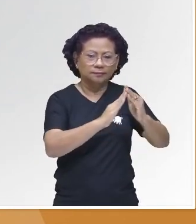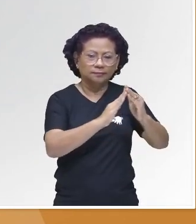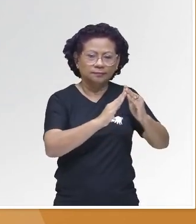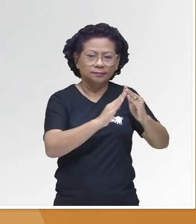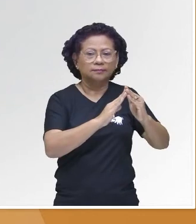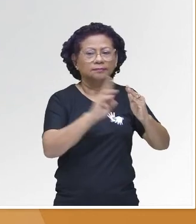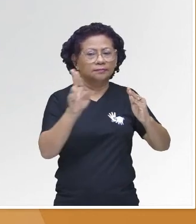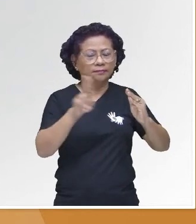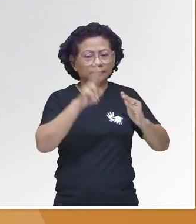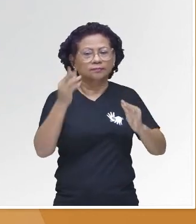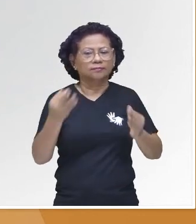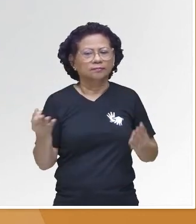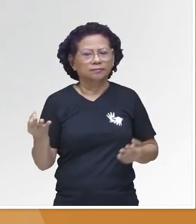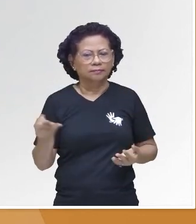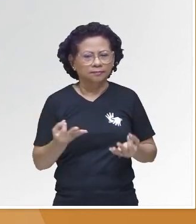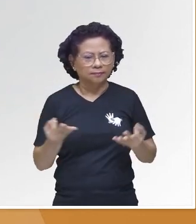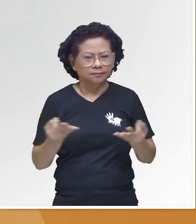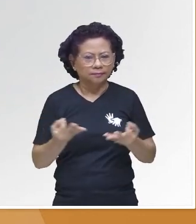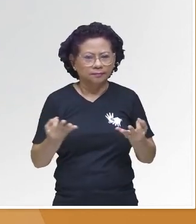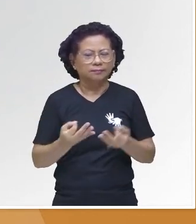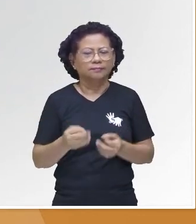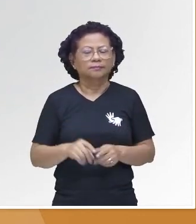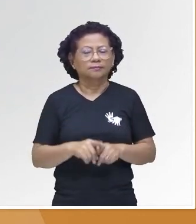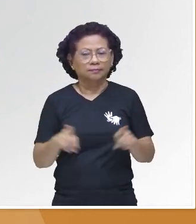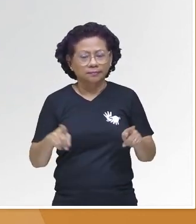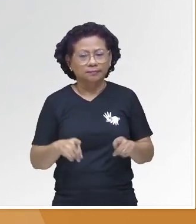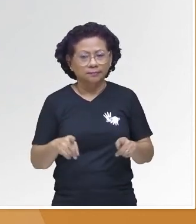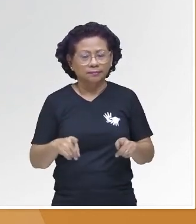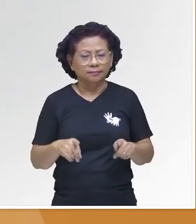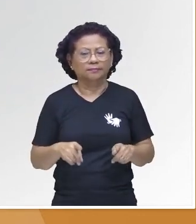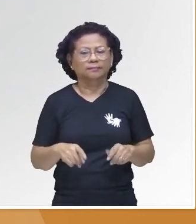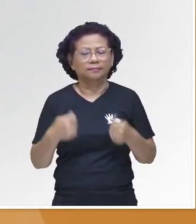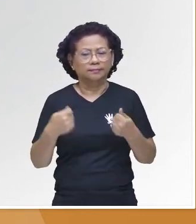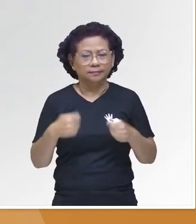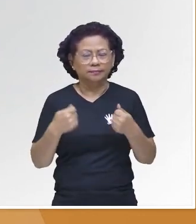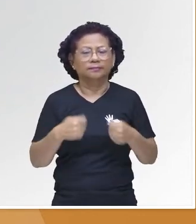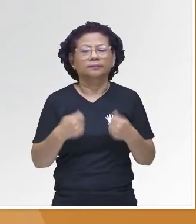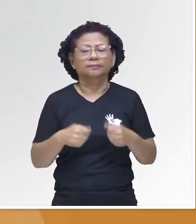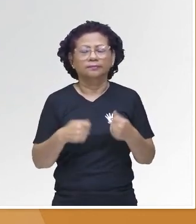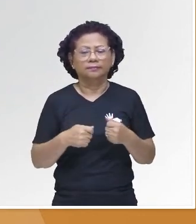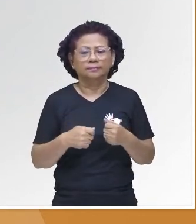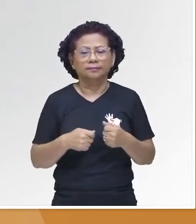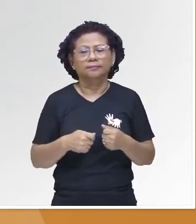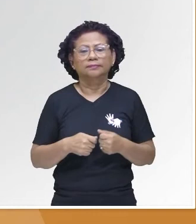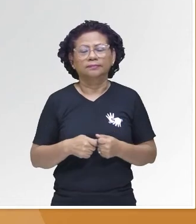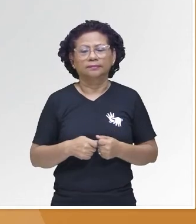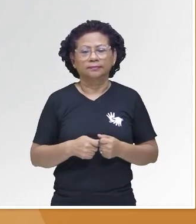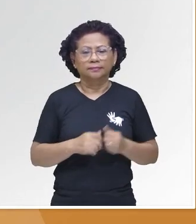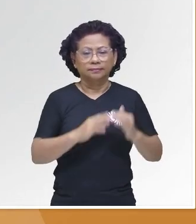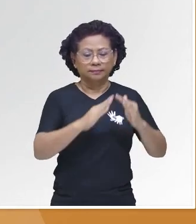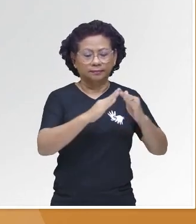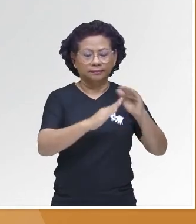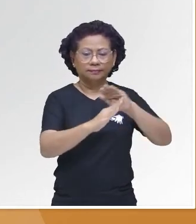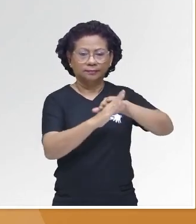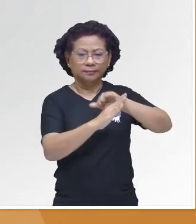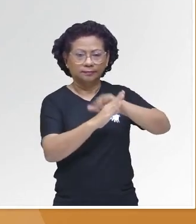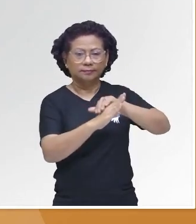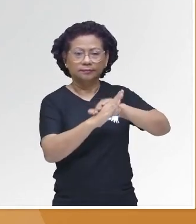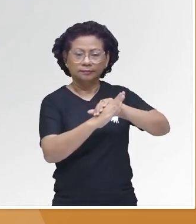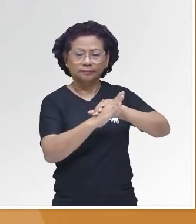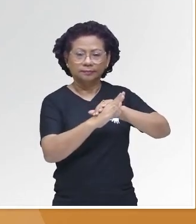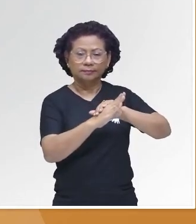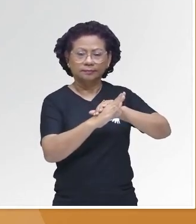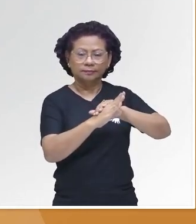existe, né, o alto custo da sua instalação, essas placas fotovoltaicas, né? Inclusive aqui